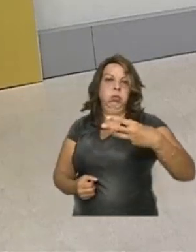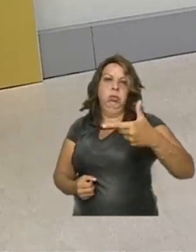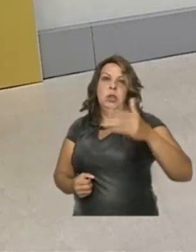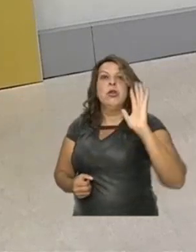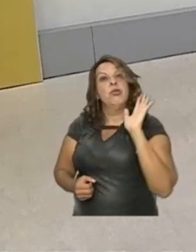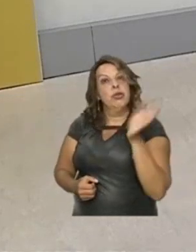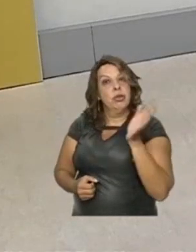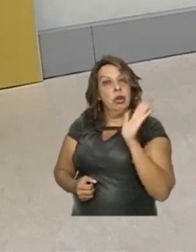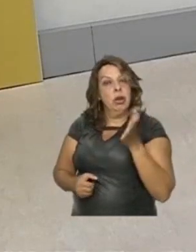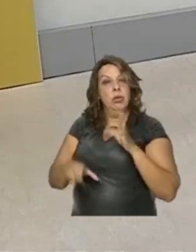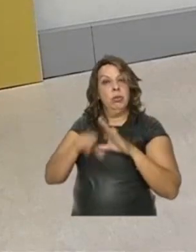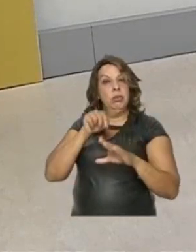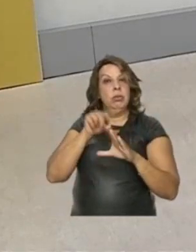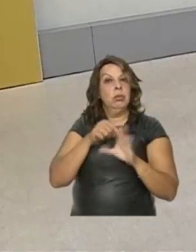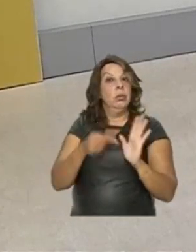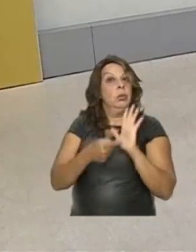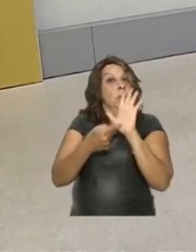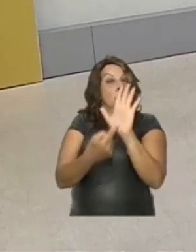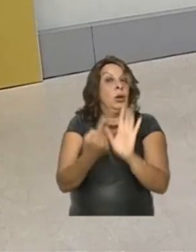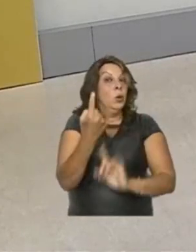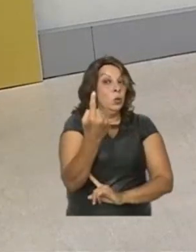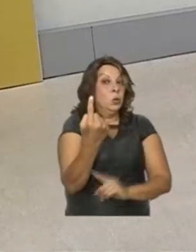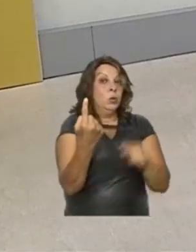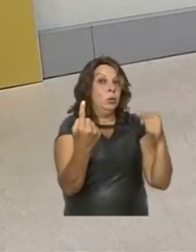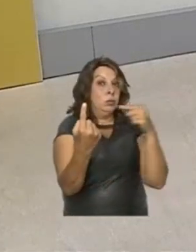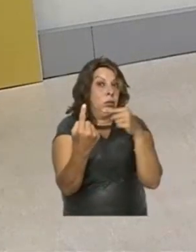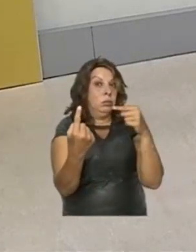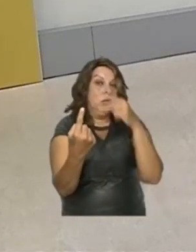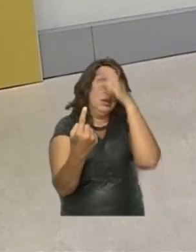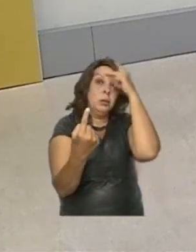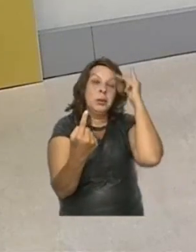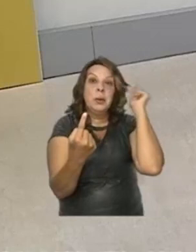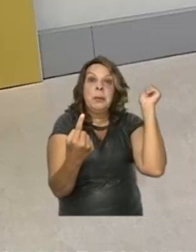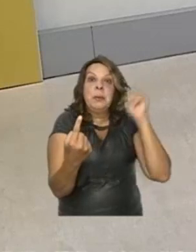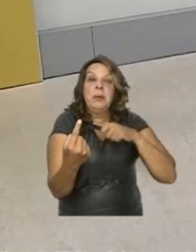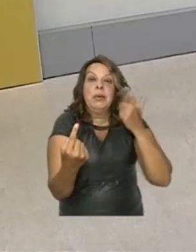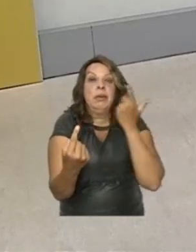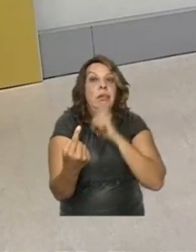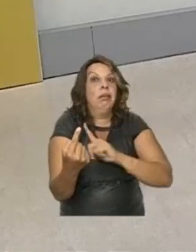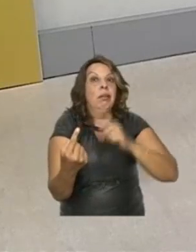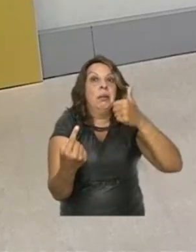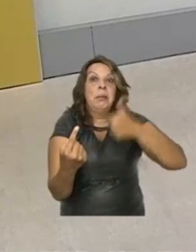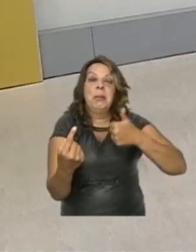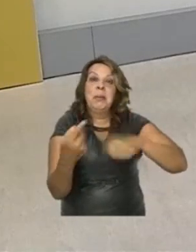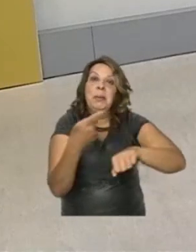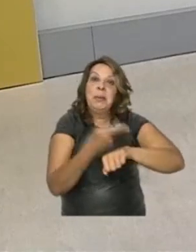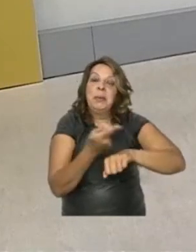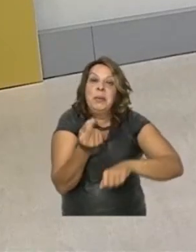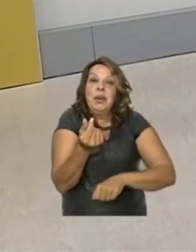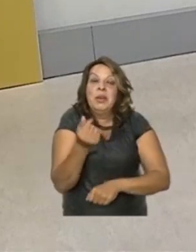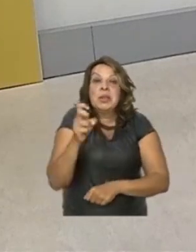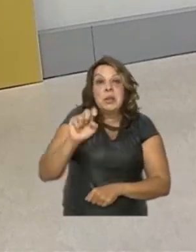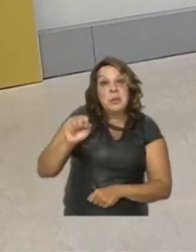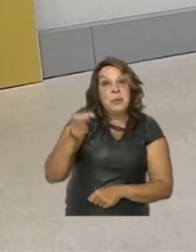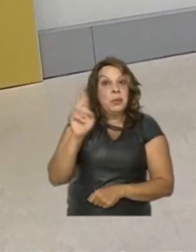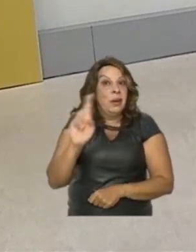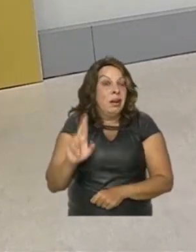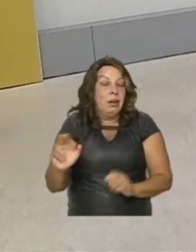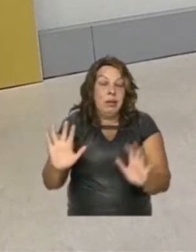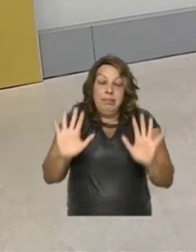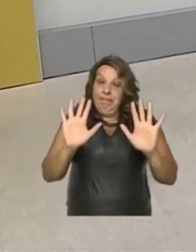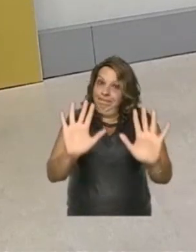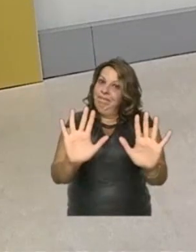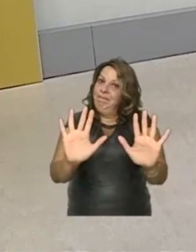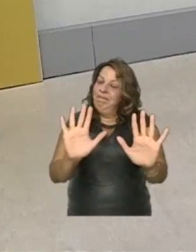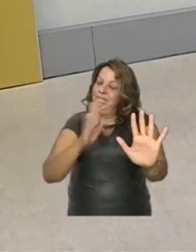já chamadas, aparece um título com possibilidade de levar o primeiro prêmio no valor de R$5.000. Vamos agora com atenção, hein?